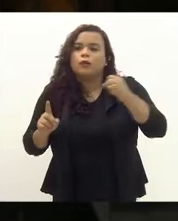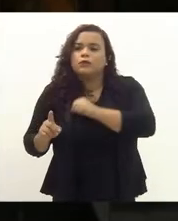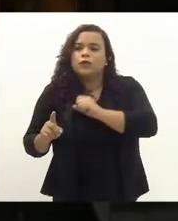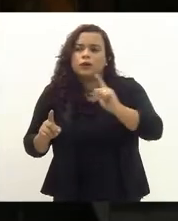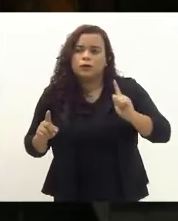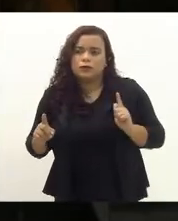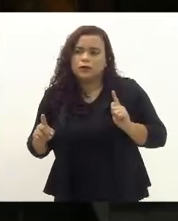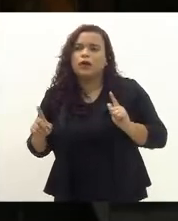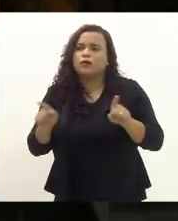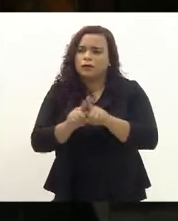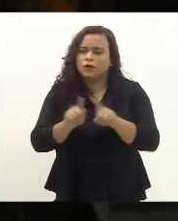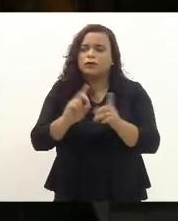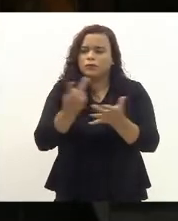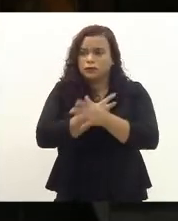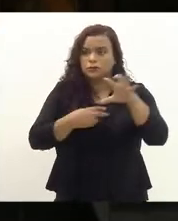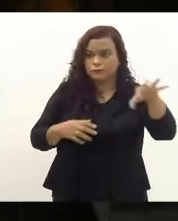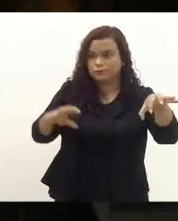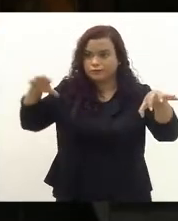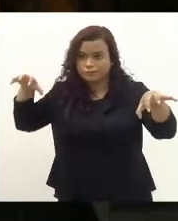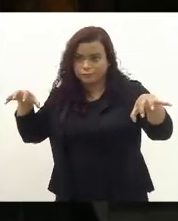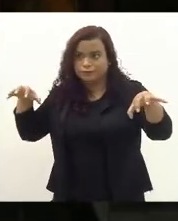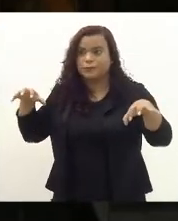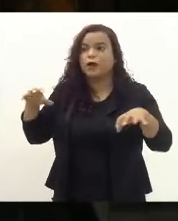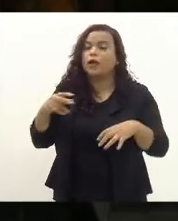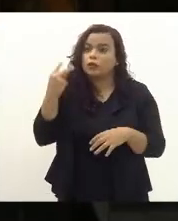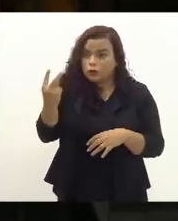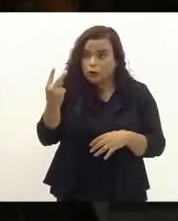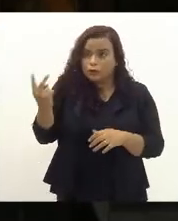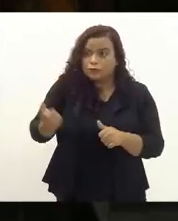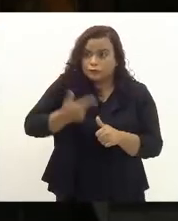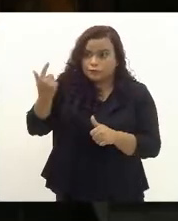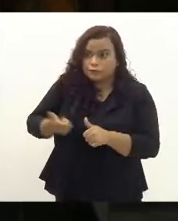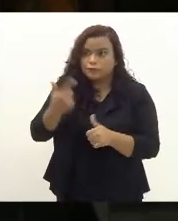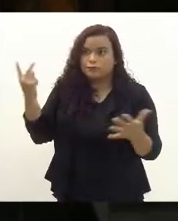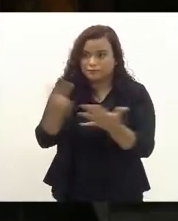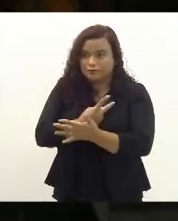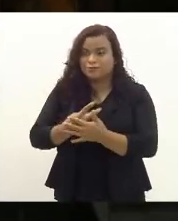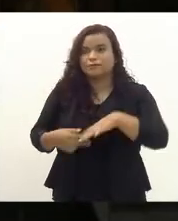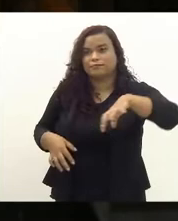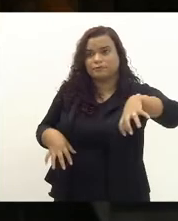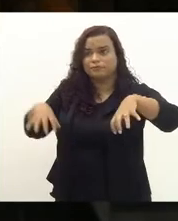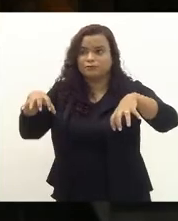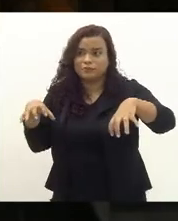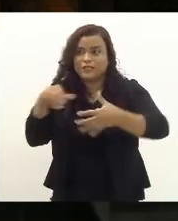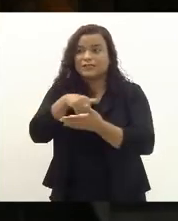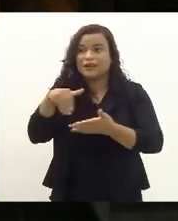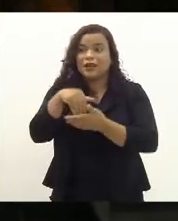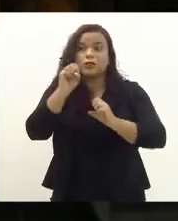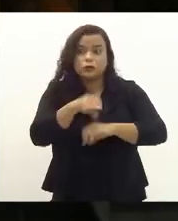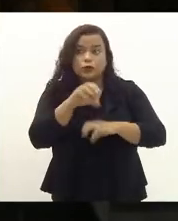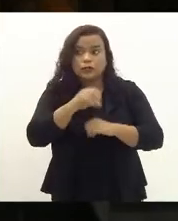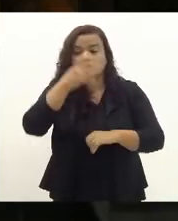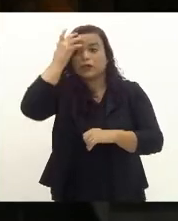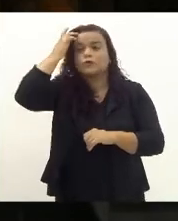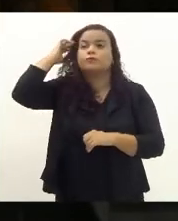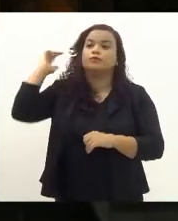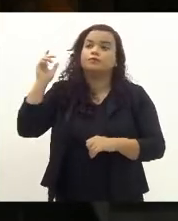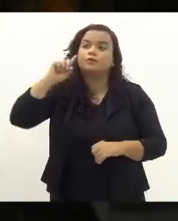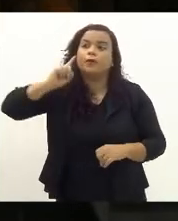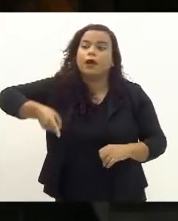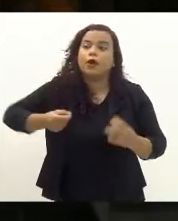nos primeiros dois eventos que aconteceram a secretaria de educação orientou que fossem